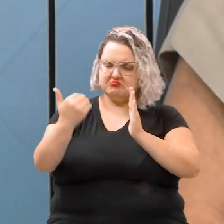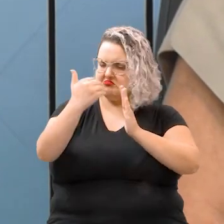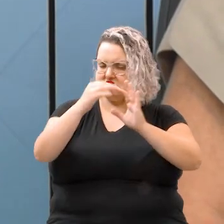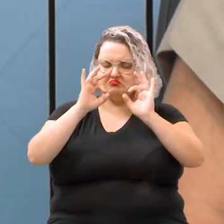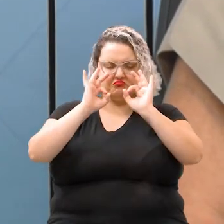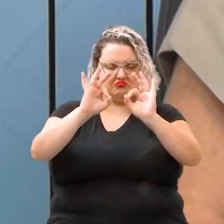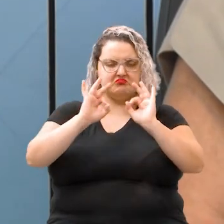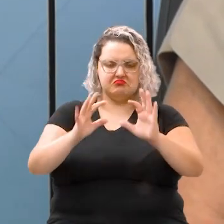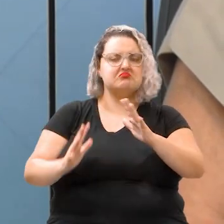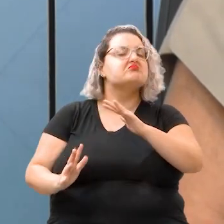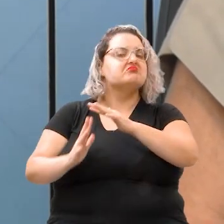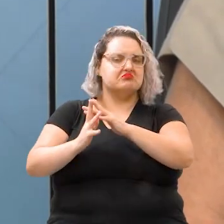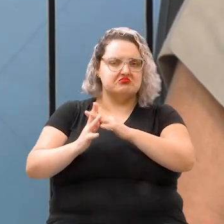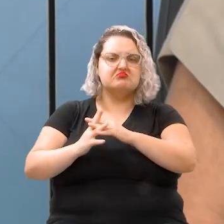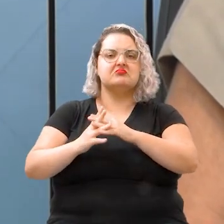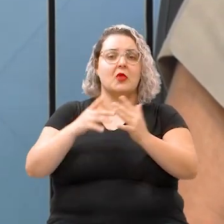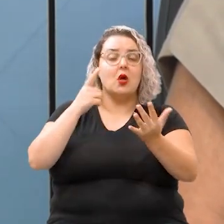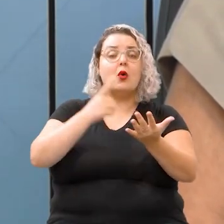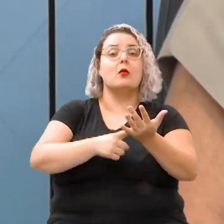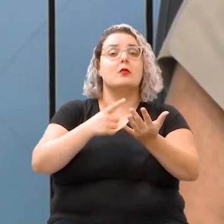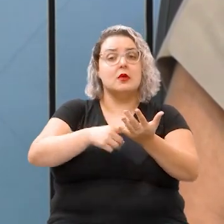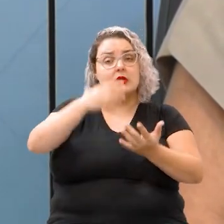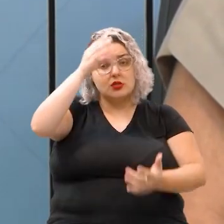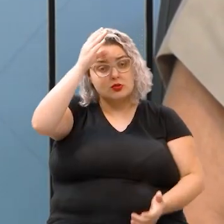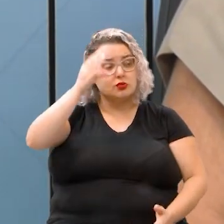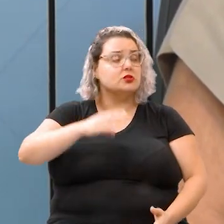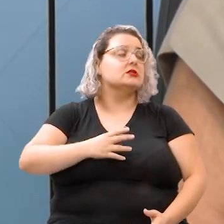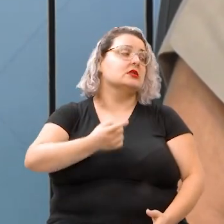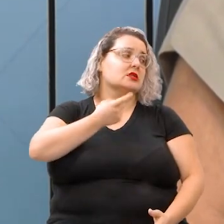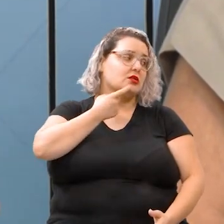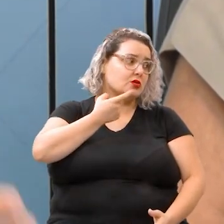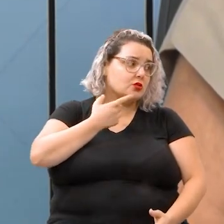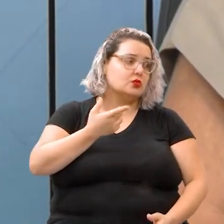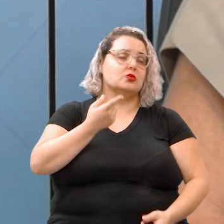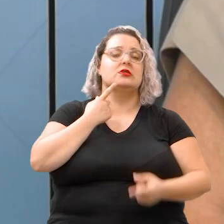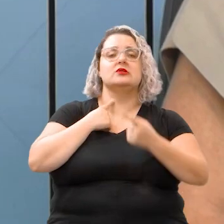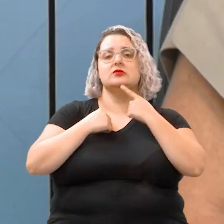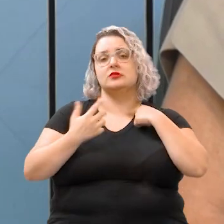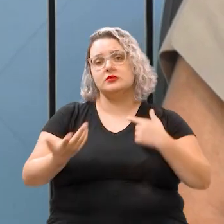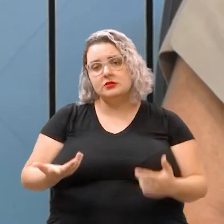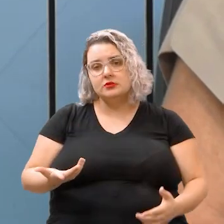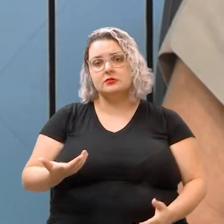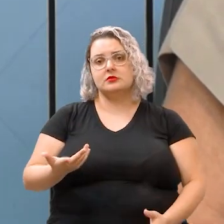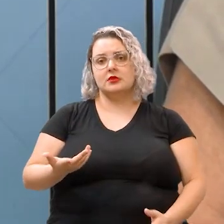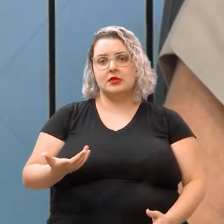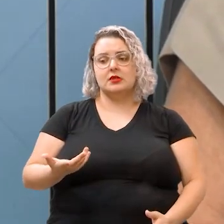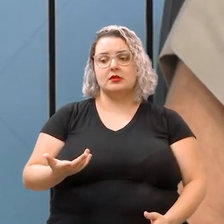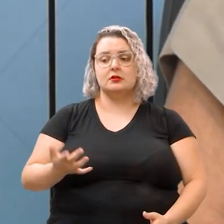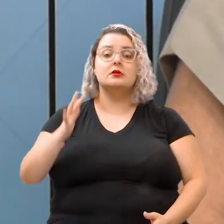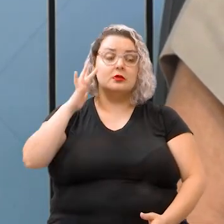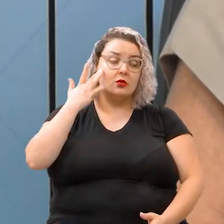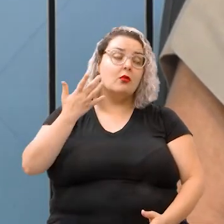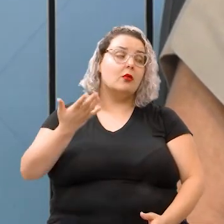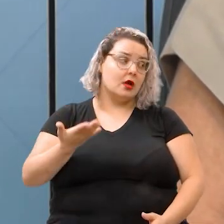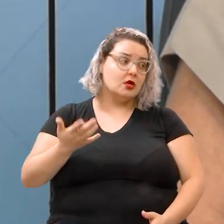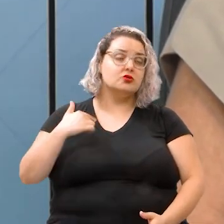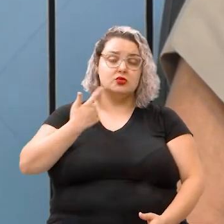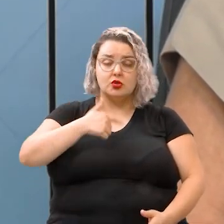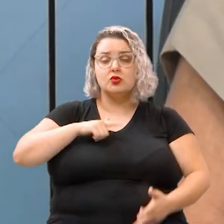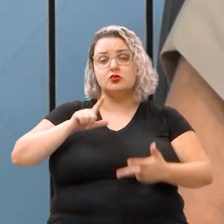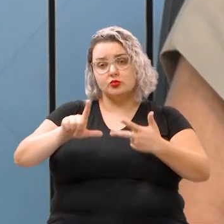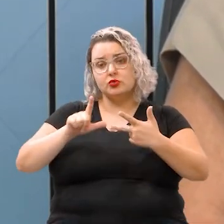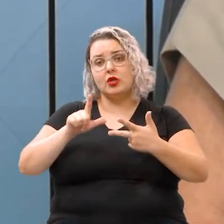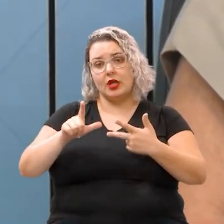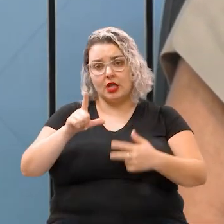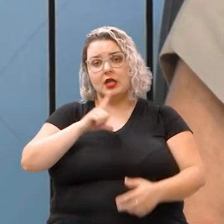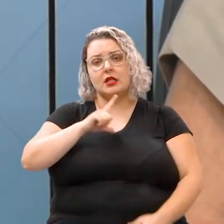cidade de Campinas, comprometida com o cidadão campineiro, com as necessidades do cidadão. E eu acho que a gente, enquanto legislador, nós